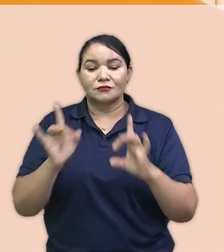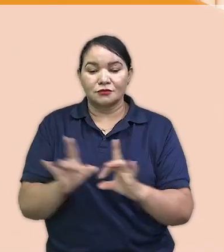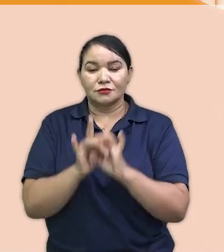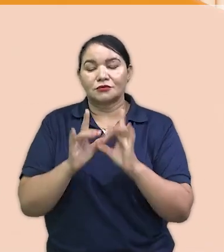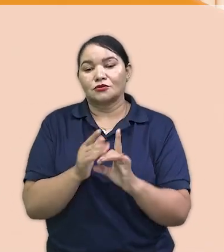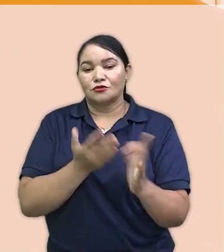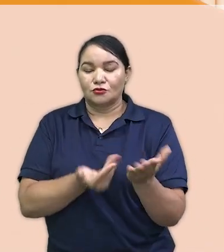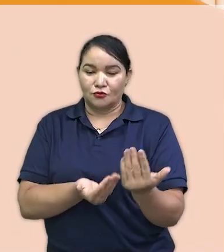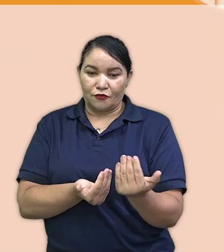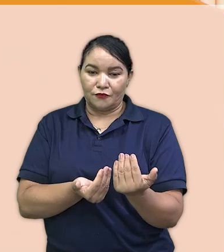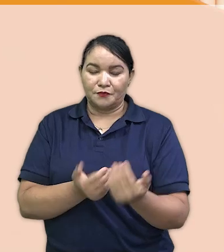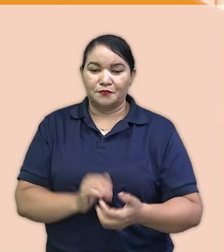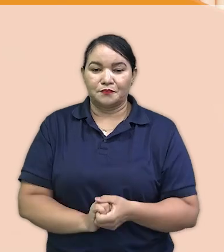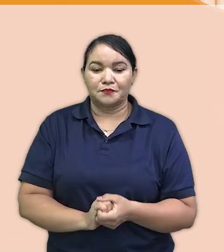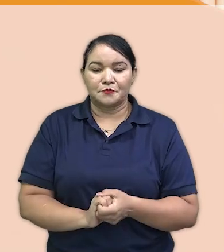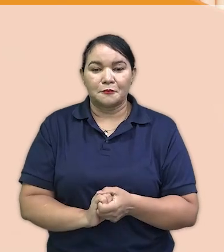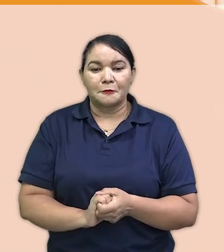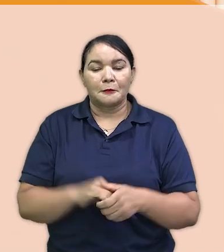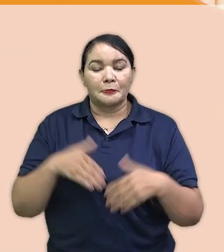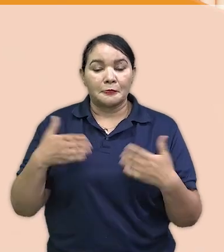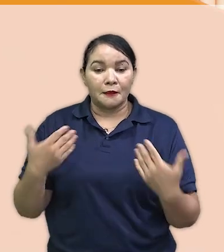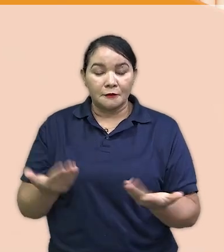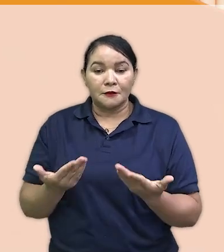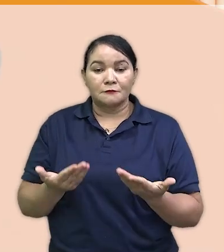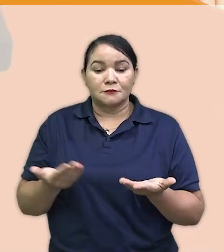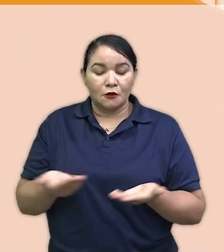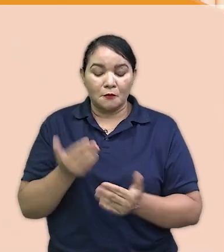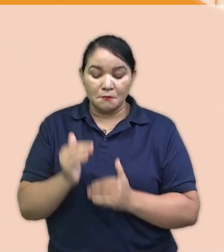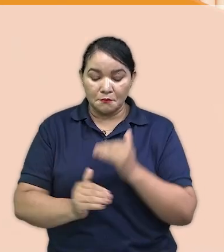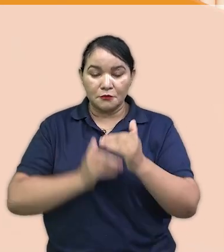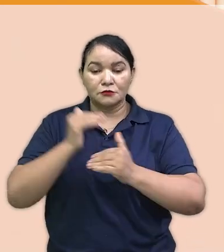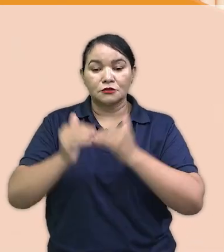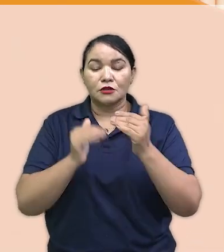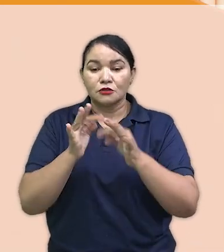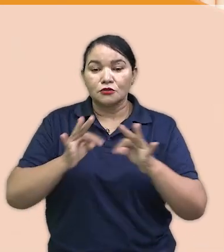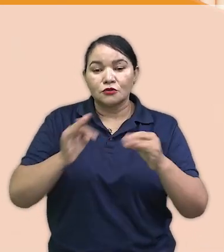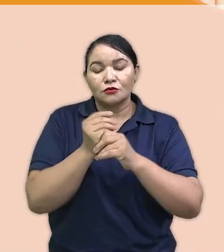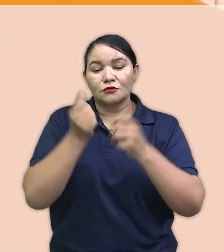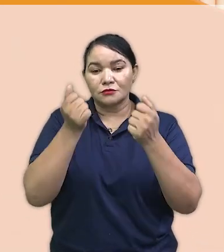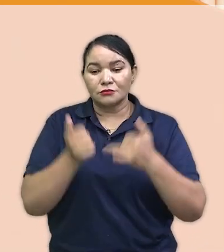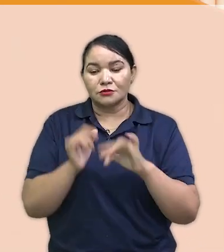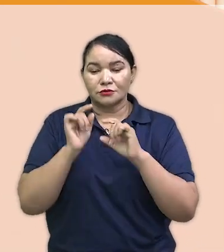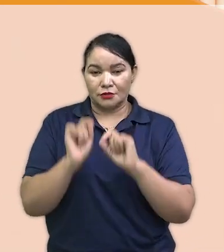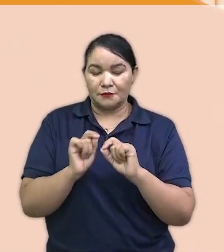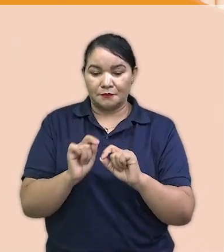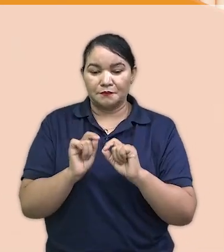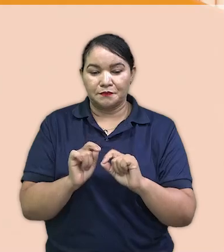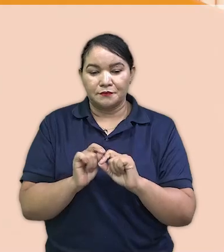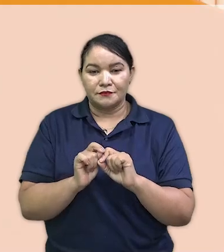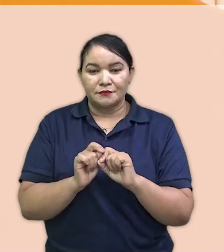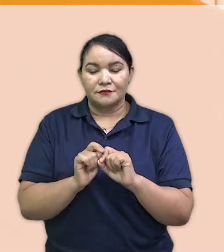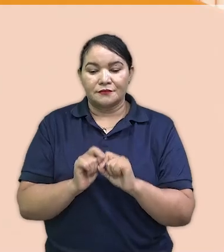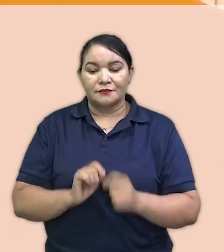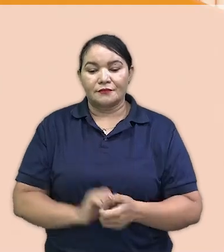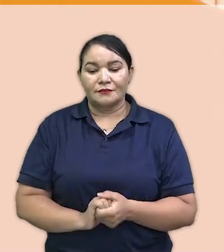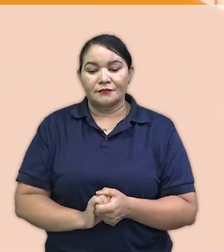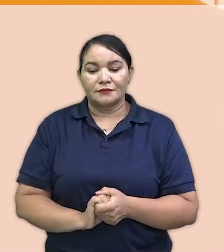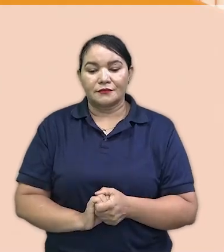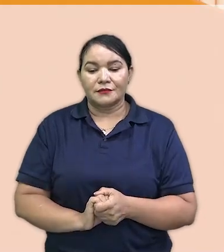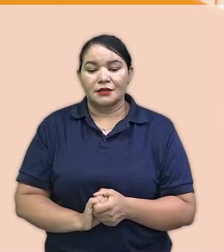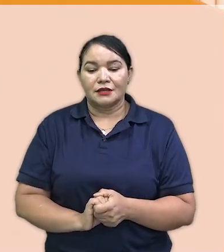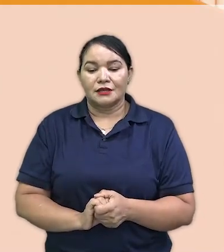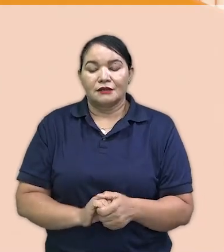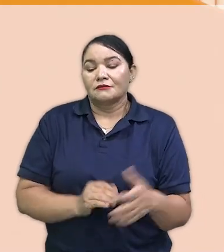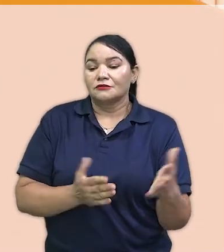mais forte da juventude. Perfeito, então, gente, olha só, nesse processo todo a gente diz o seguinte, os jovens são o quê?